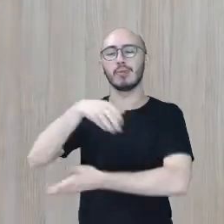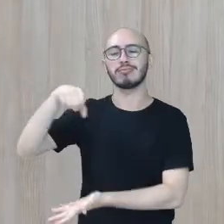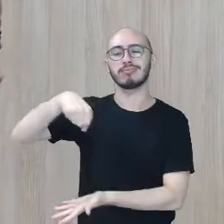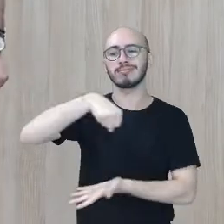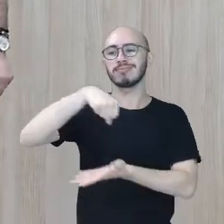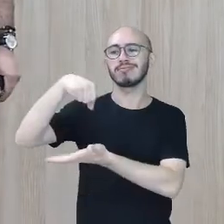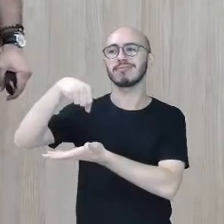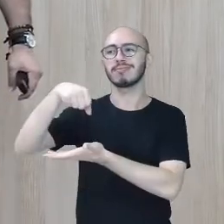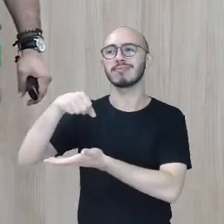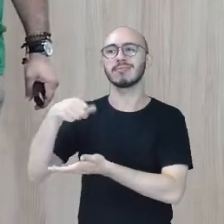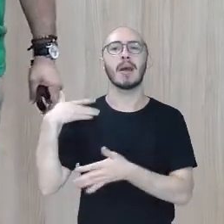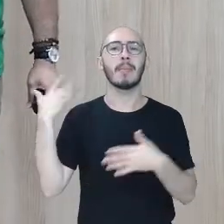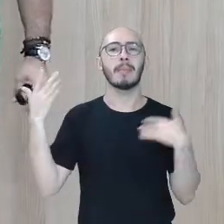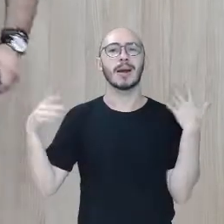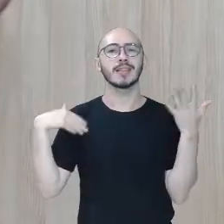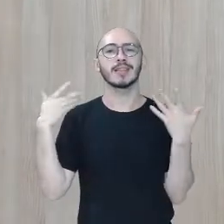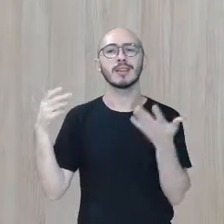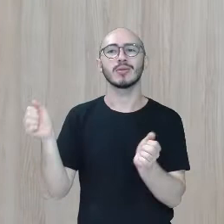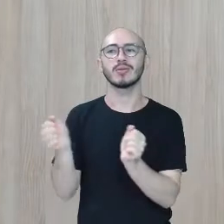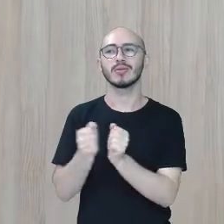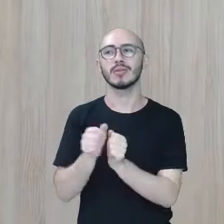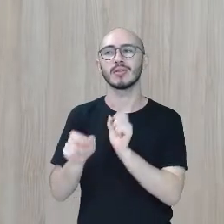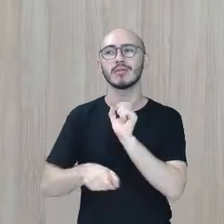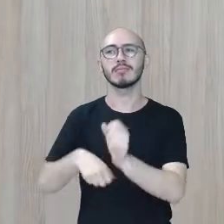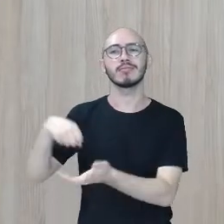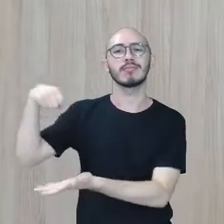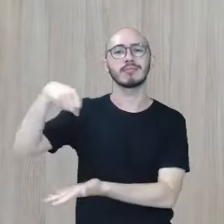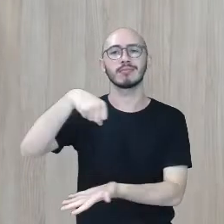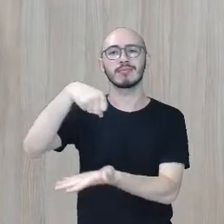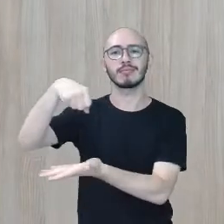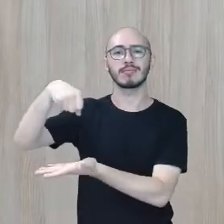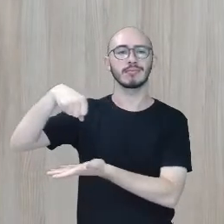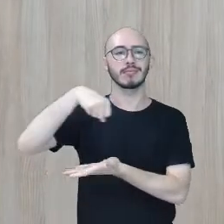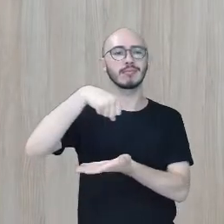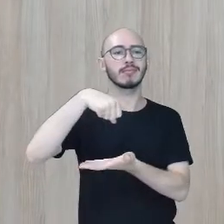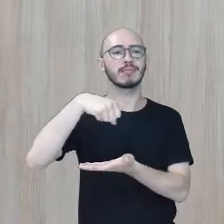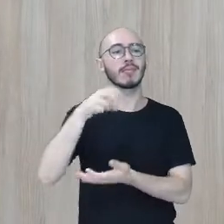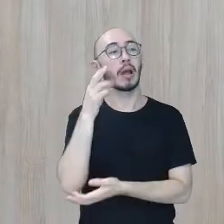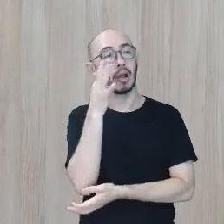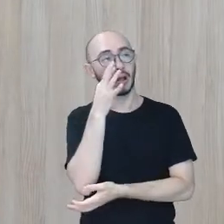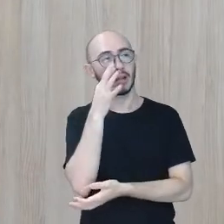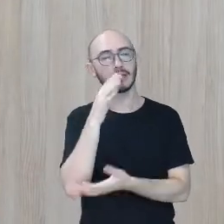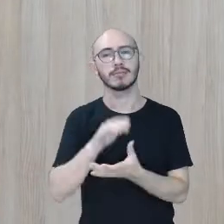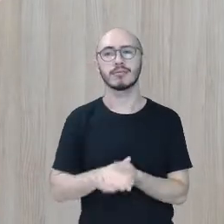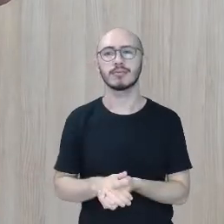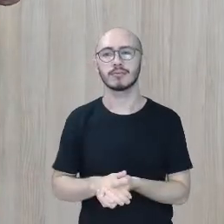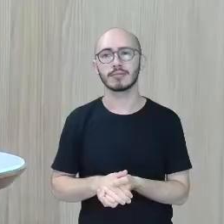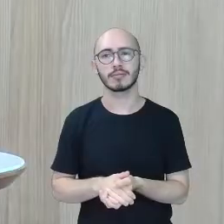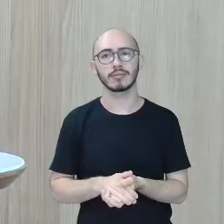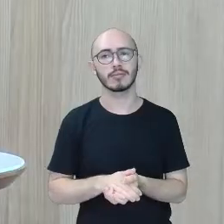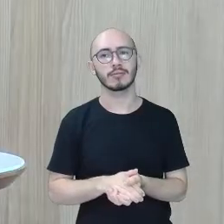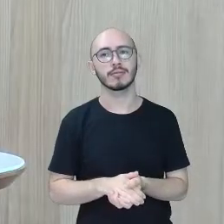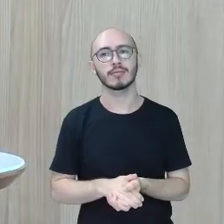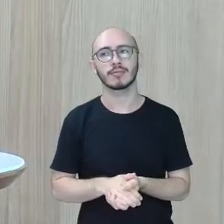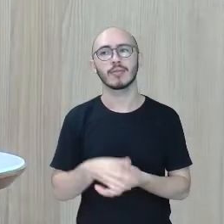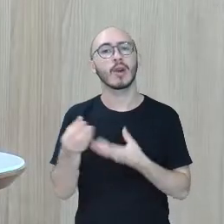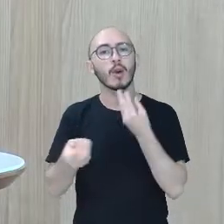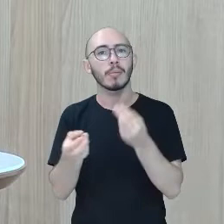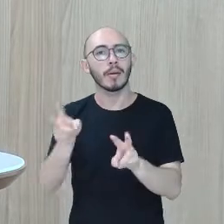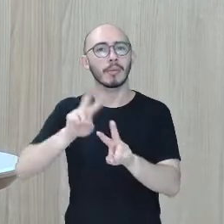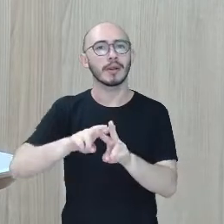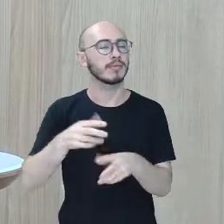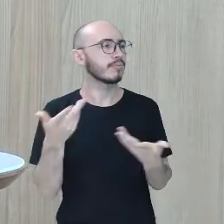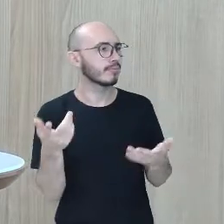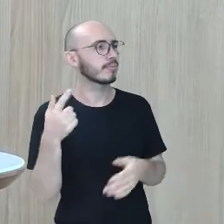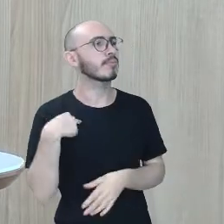lá passeando com o passarinho, né, bota o passarinho ali e fica vendo o passarinho cantar. Isso é uma cena da... Tá preso, né? É uma cena da